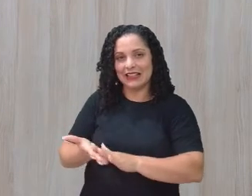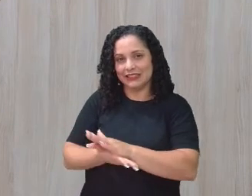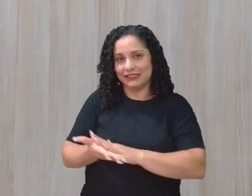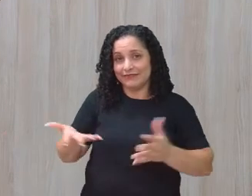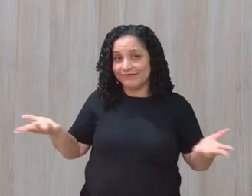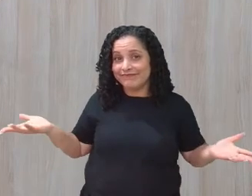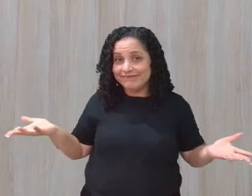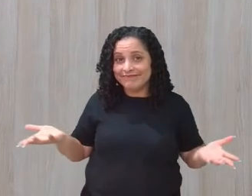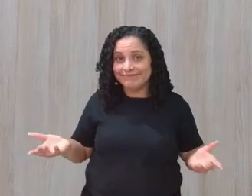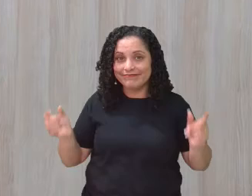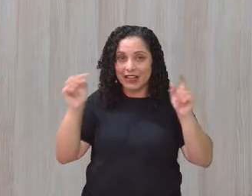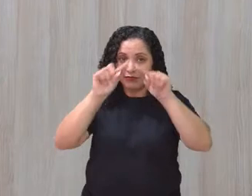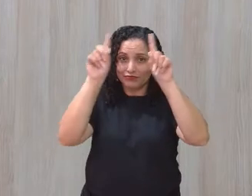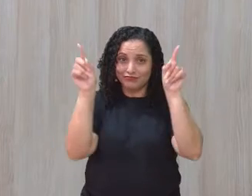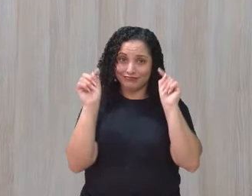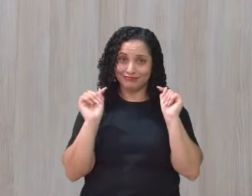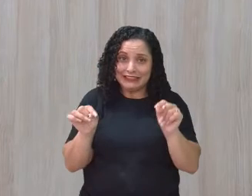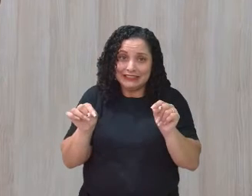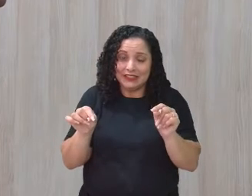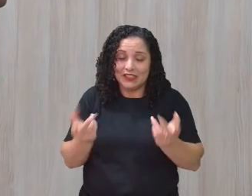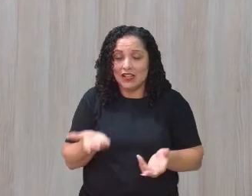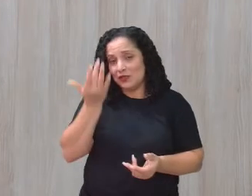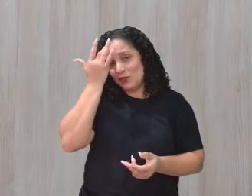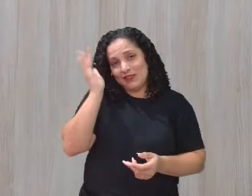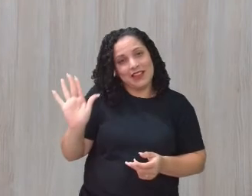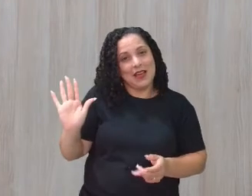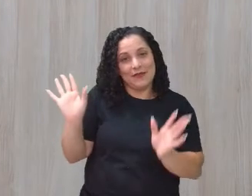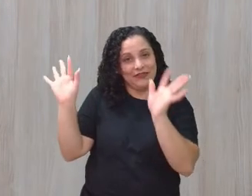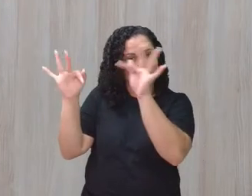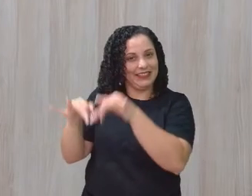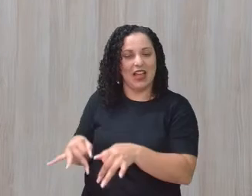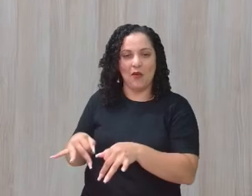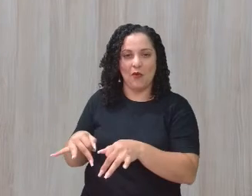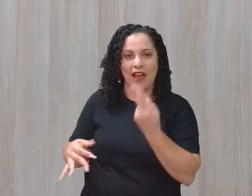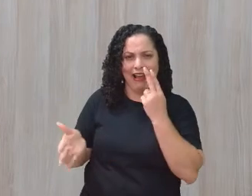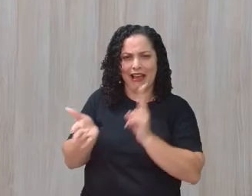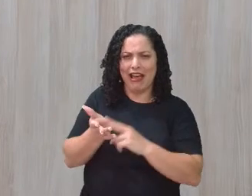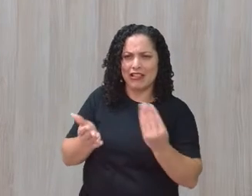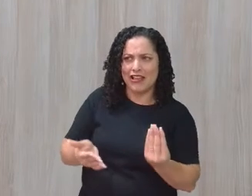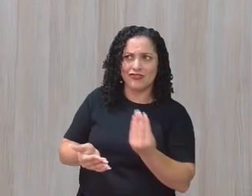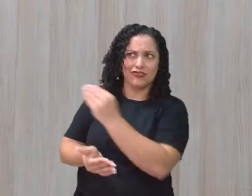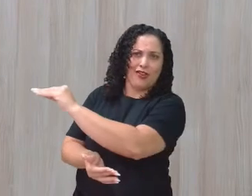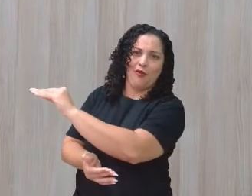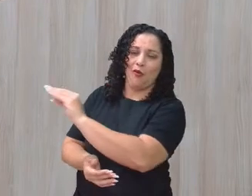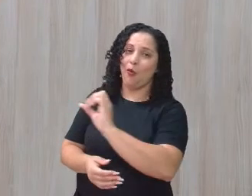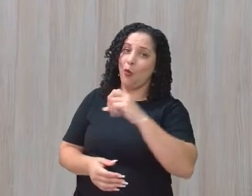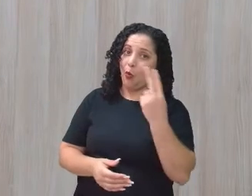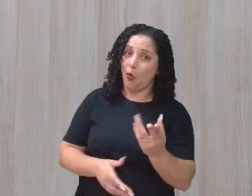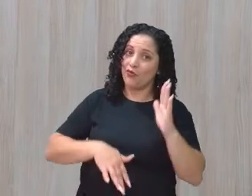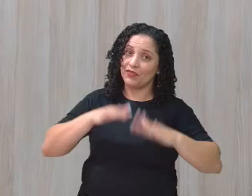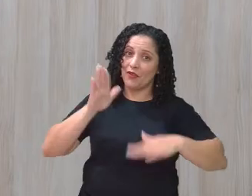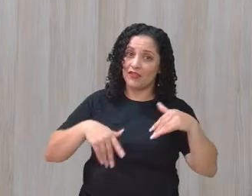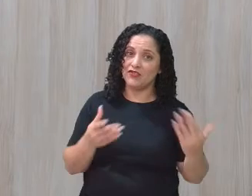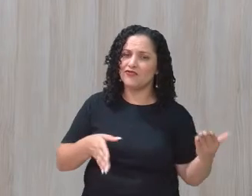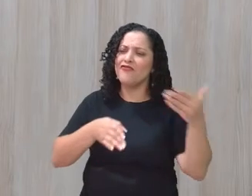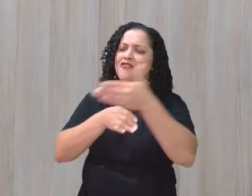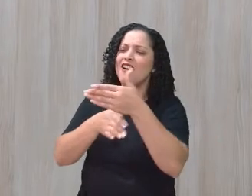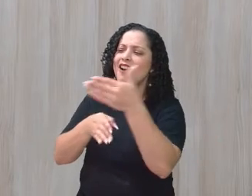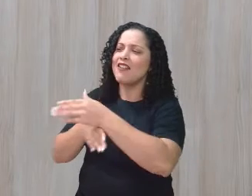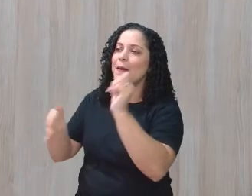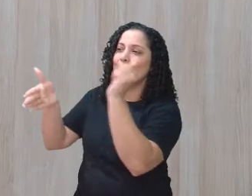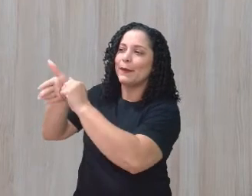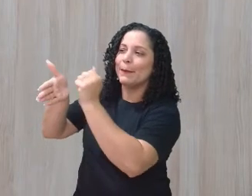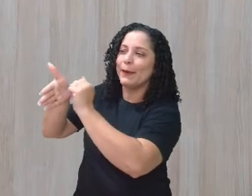encomenda? Fica aí o mistério, né? Porque a gente não consegue saber se o carteiro conseguiu entregar. Talvez ele vá precisar bater na porta de alguém para